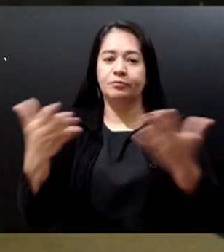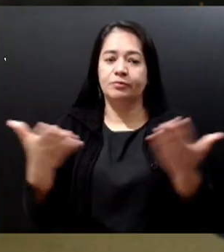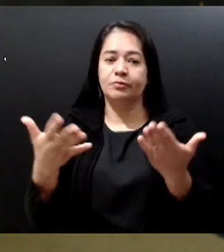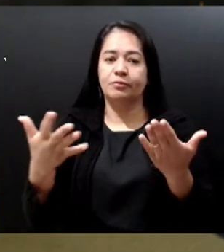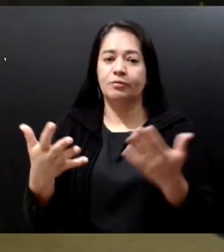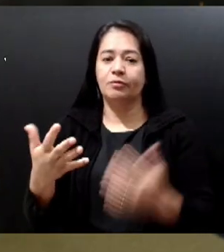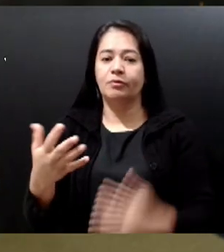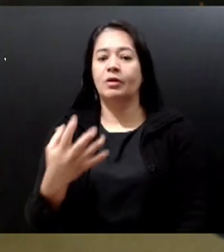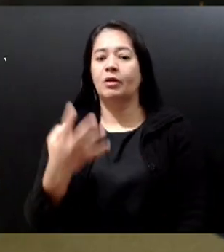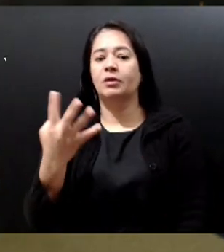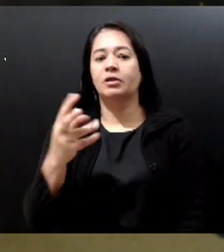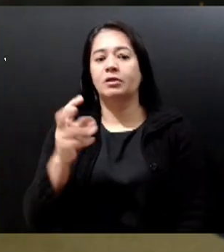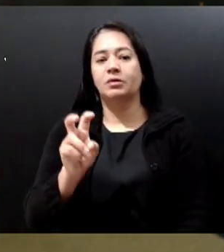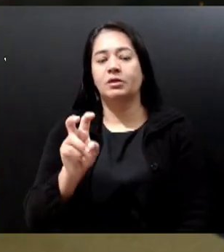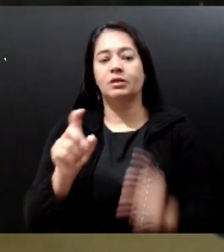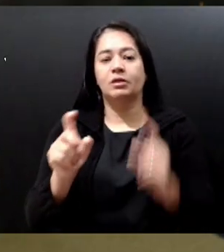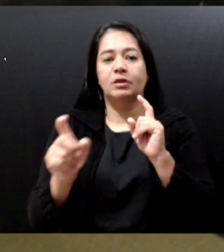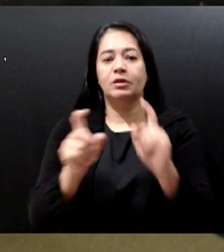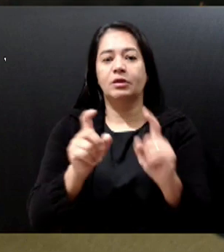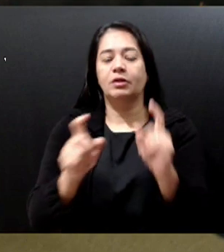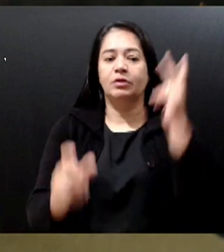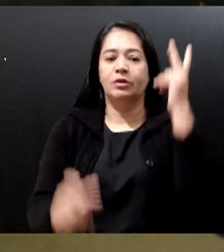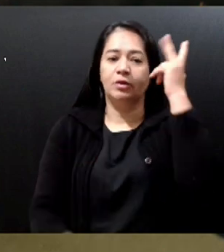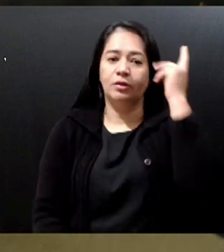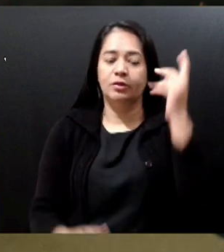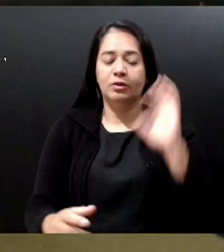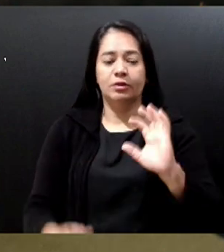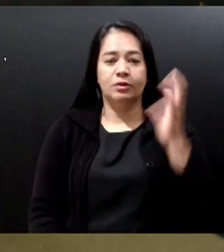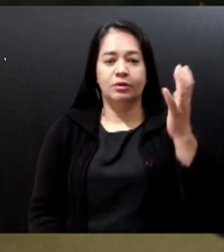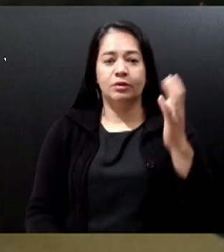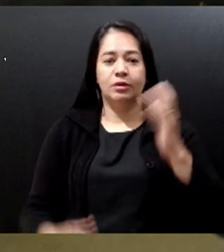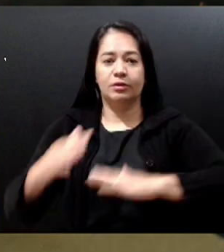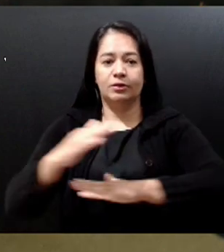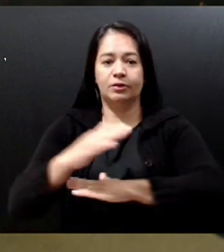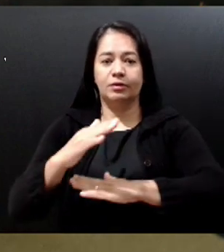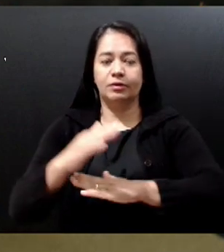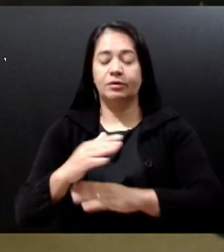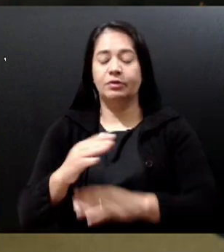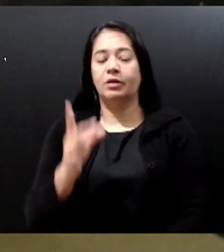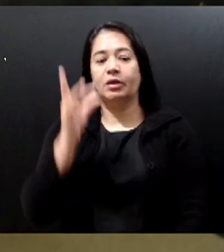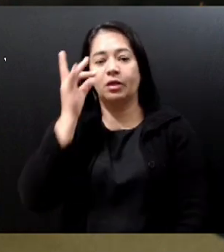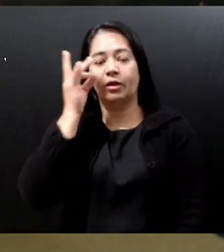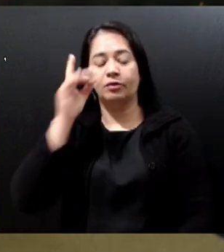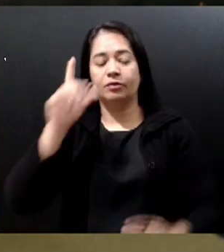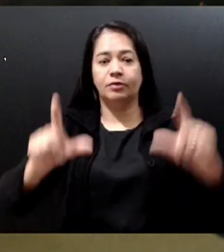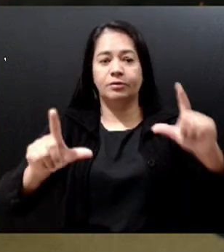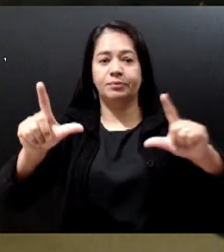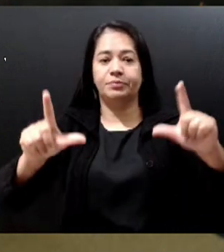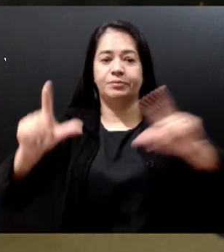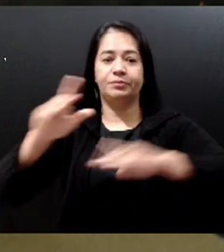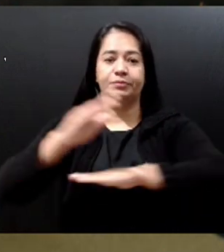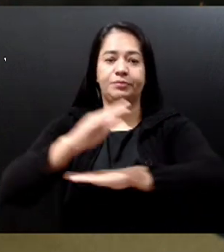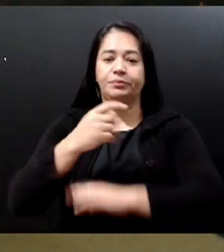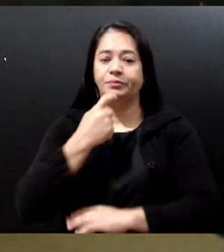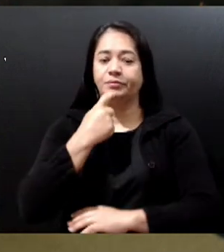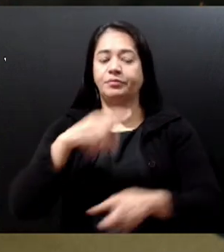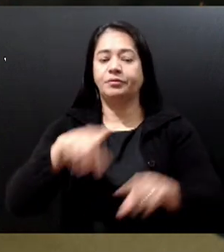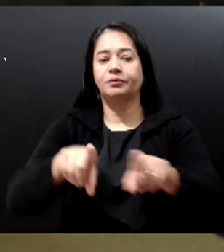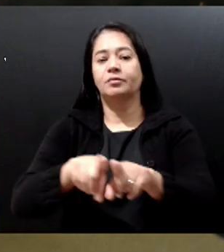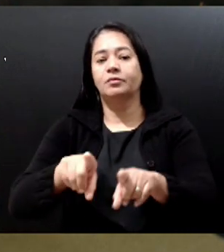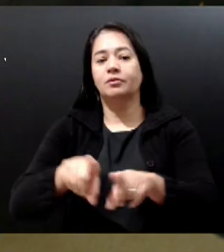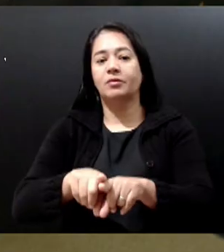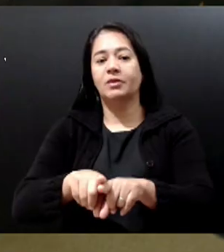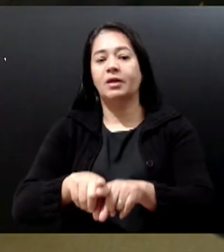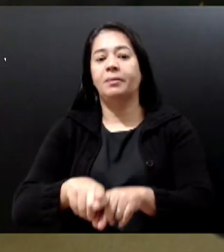reunião ordinária, que acontece no plenário da Câmara, com transmissão ao vivo pela TV Câmara Campinas, também pelo canal da TV Câmara Campinas no